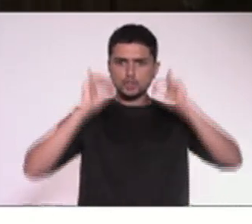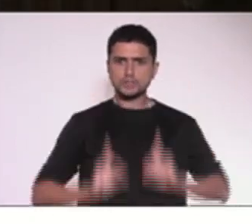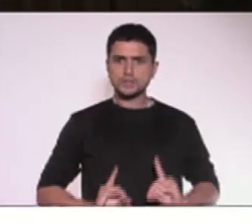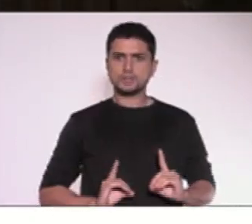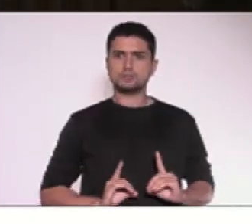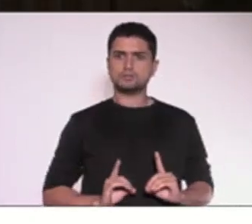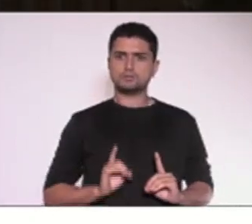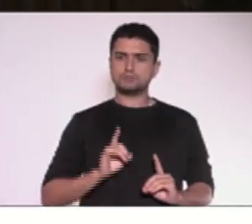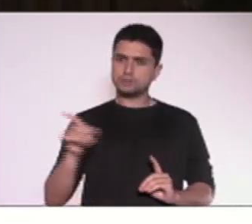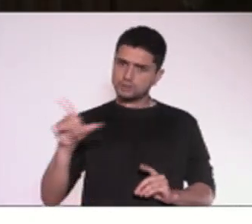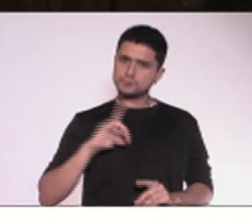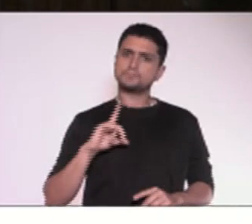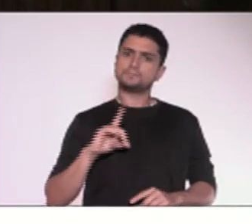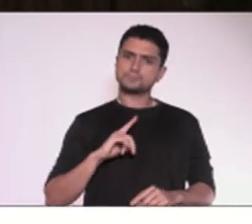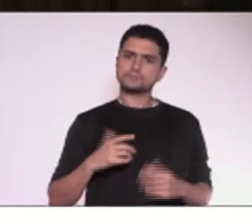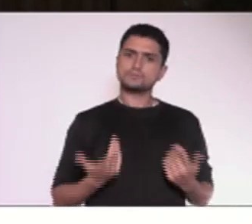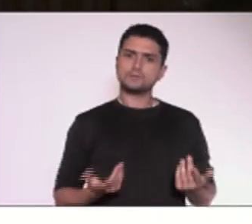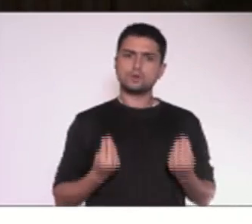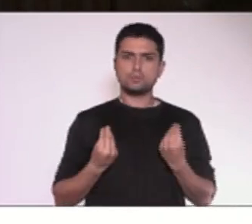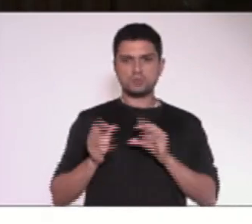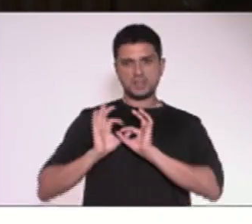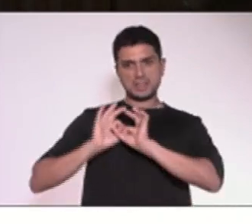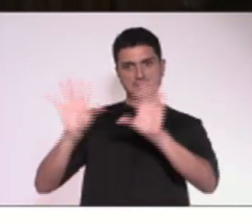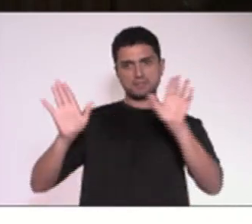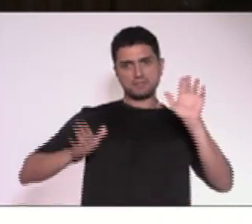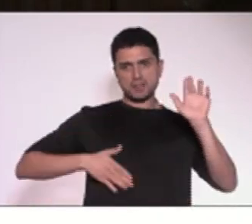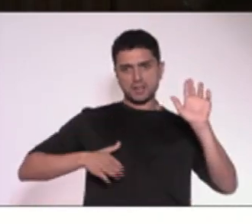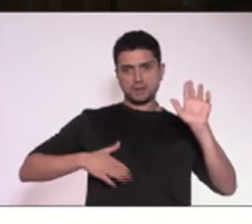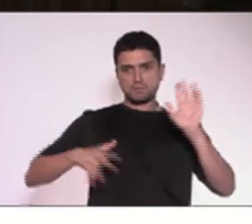Constituição. Vamos deixar isso acontecer? Não.